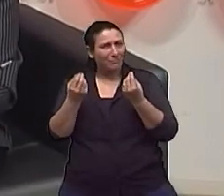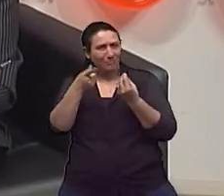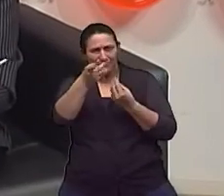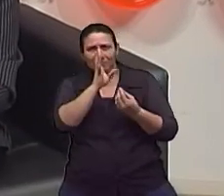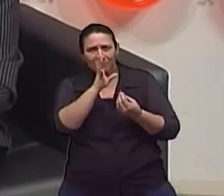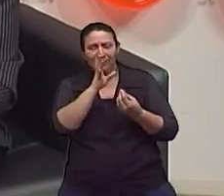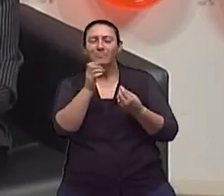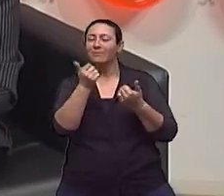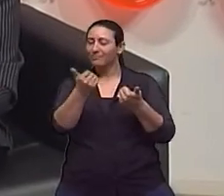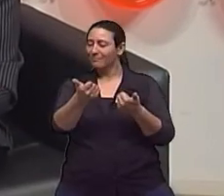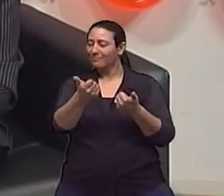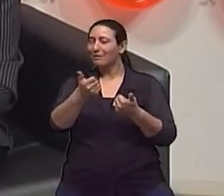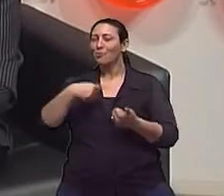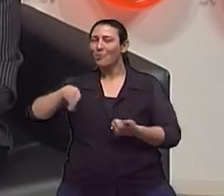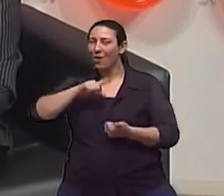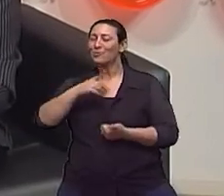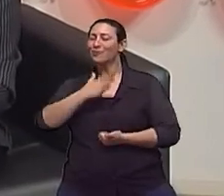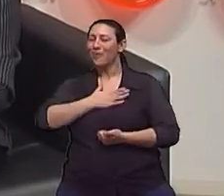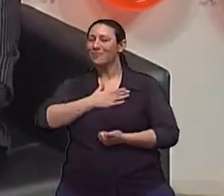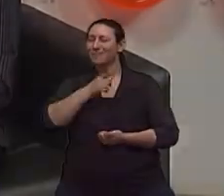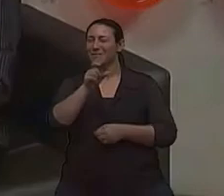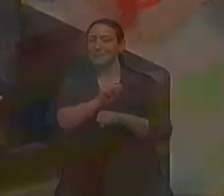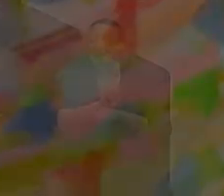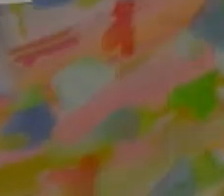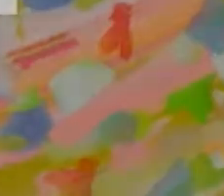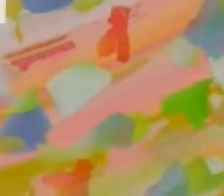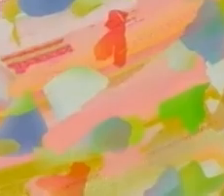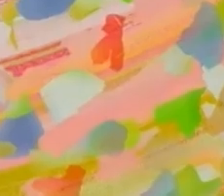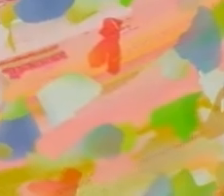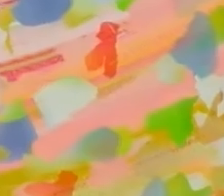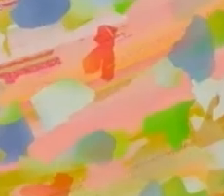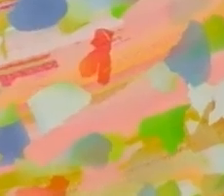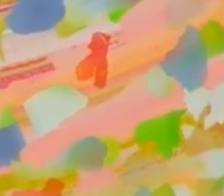tá perto vendo programa Mas é isso que a gente gosta Nós voltamos a